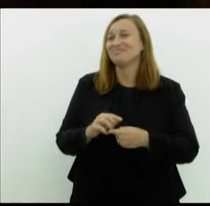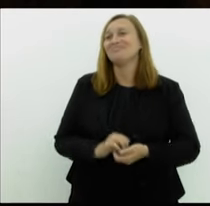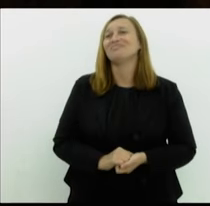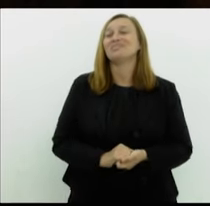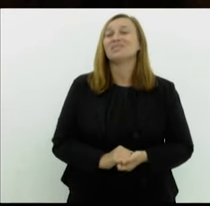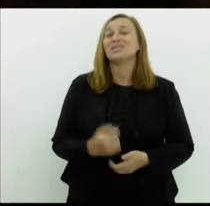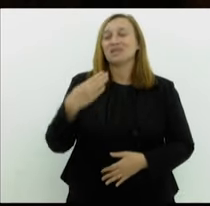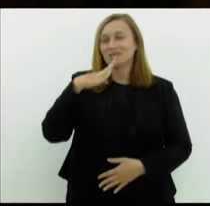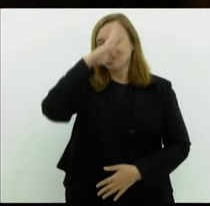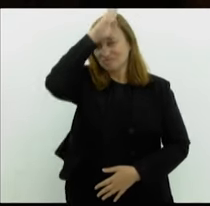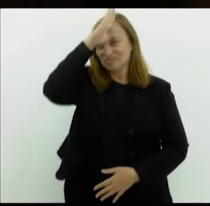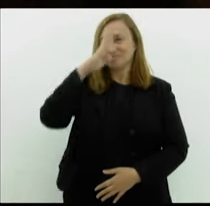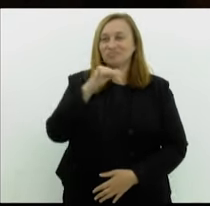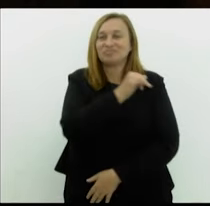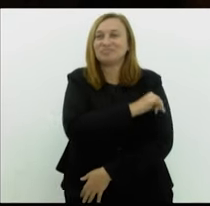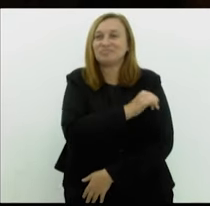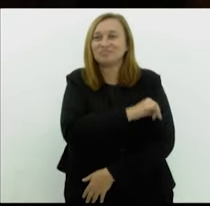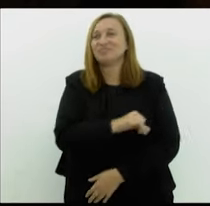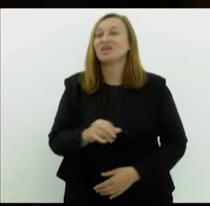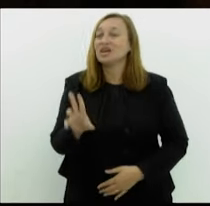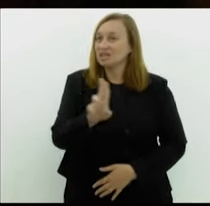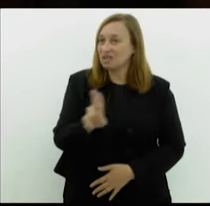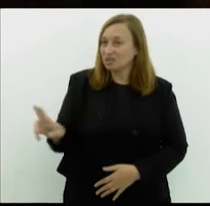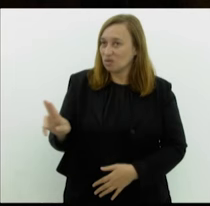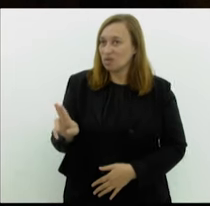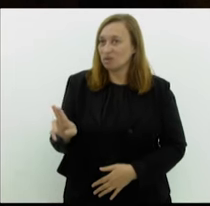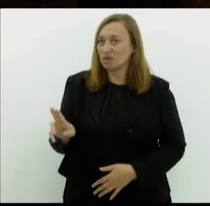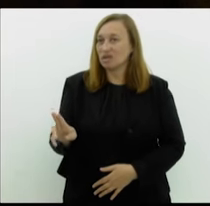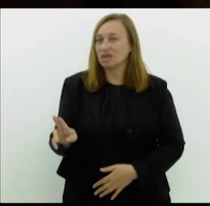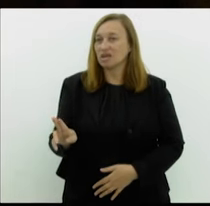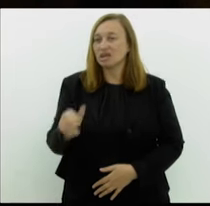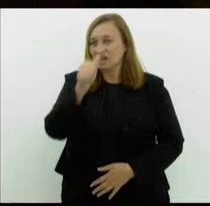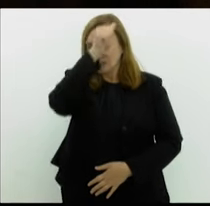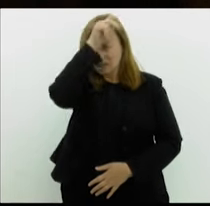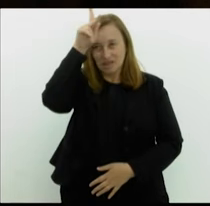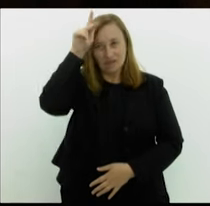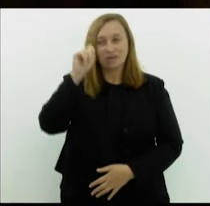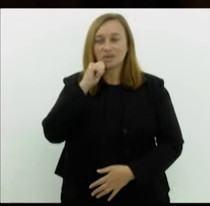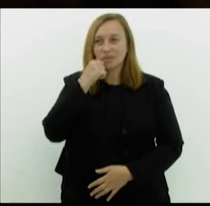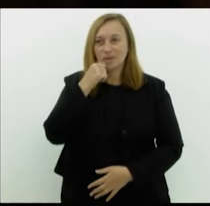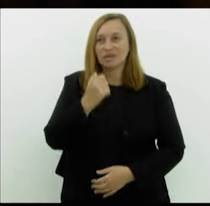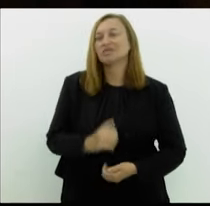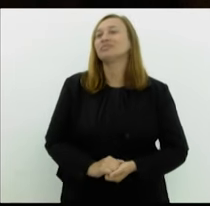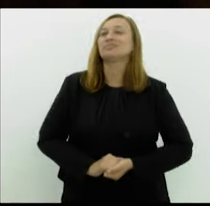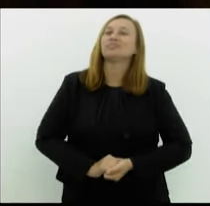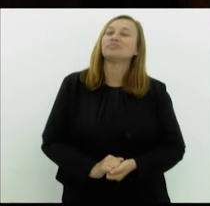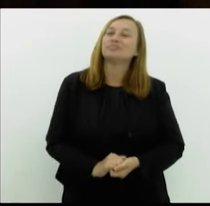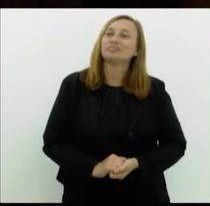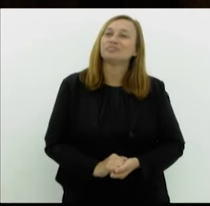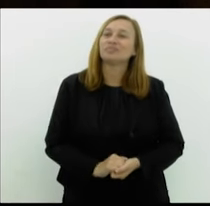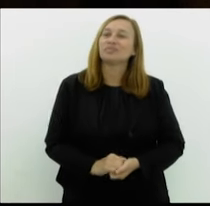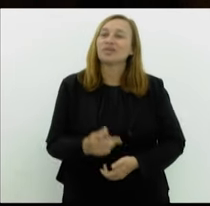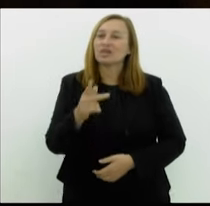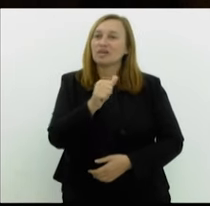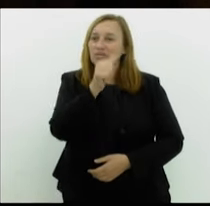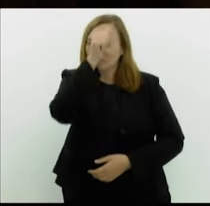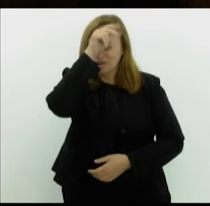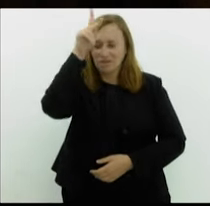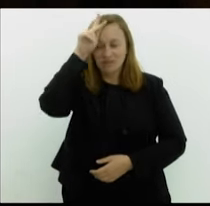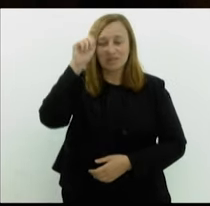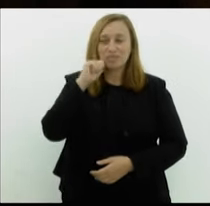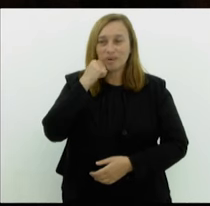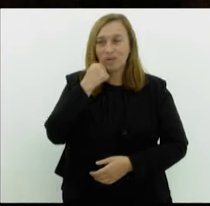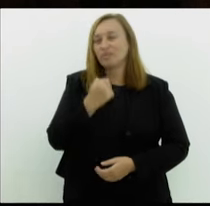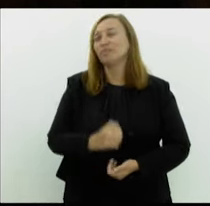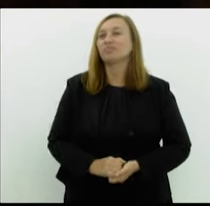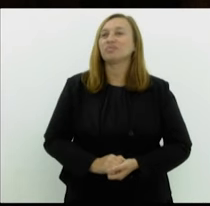do bolsonarismo no Rio de Janeiro tem nome e sobrenome que se chama Eduardo Paes. O prefeito Eduardo Paes,